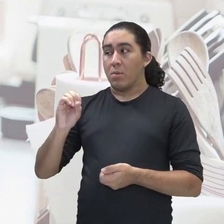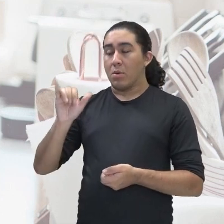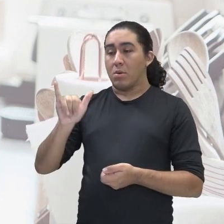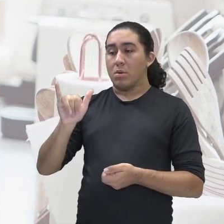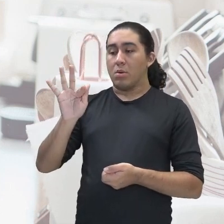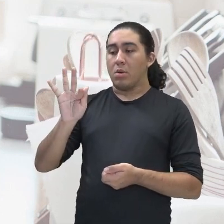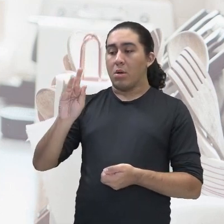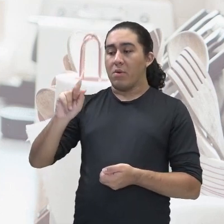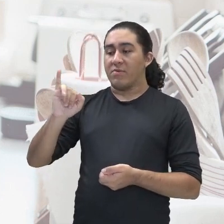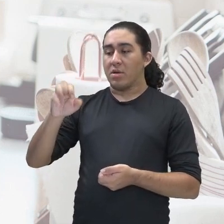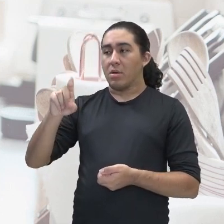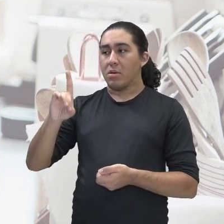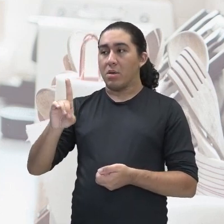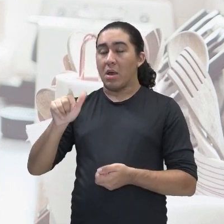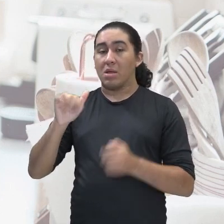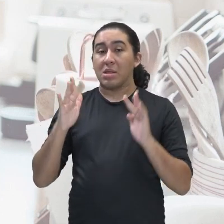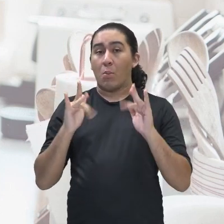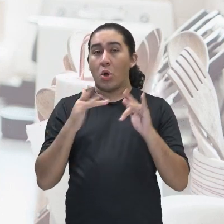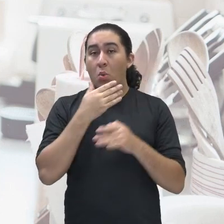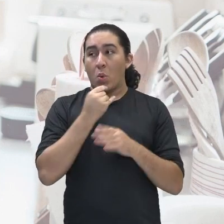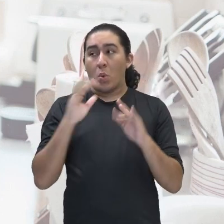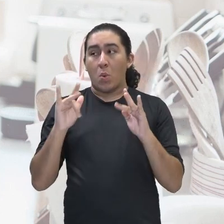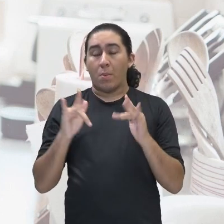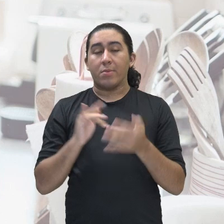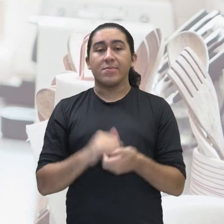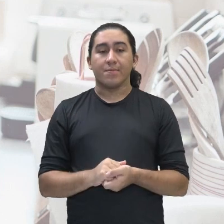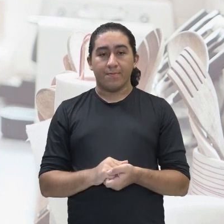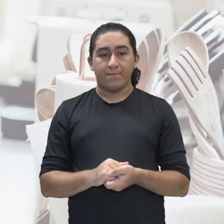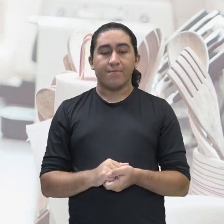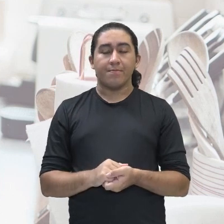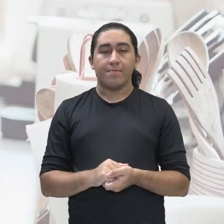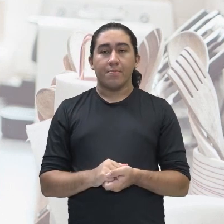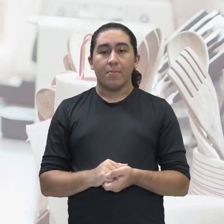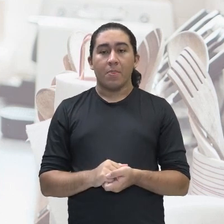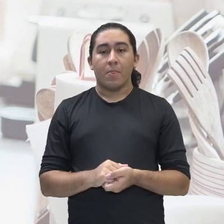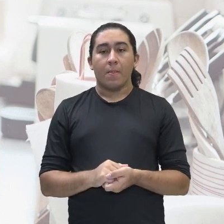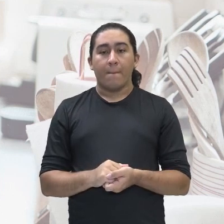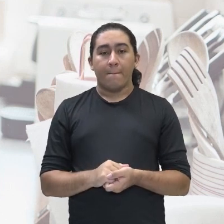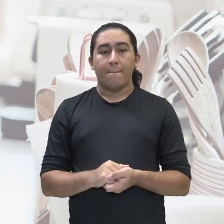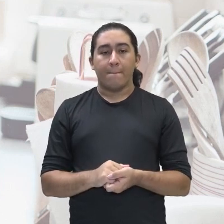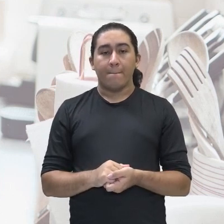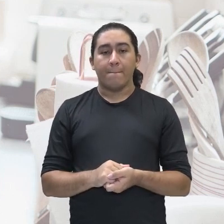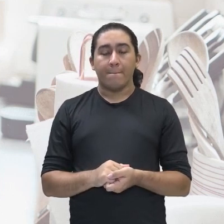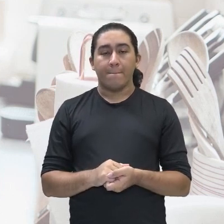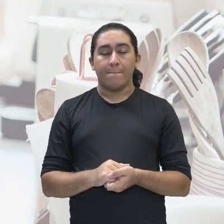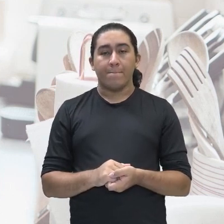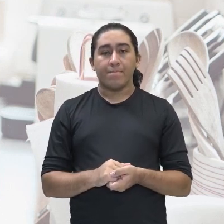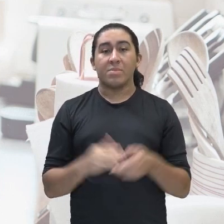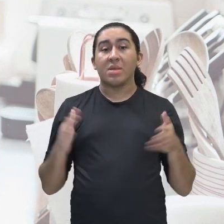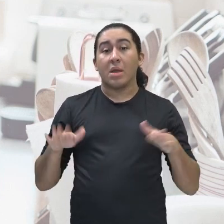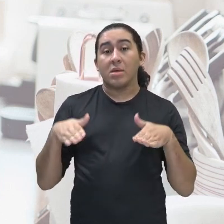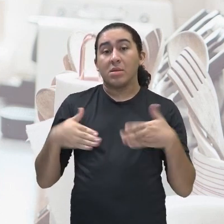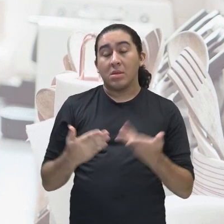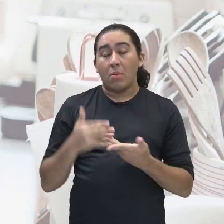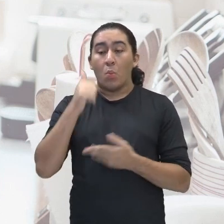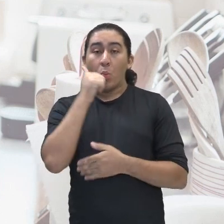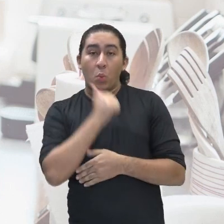a gente chama esse vocabulário? Vamos conferir aqui um trechinho de um vídeo para que vocês possam ir acompanhando.